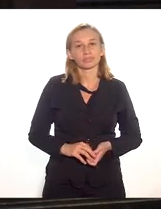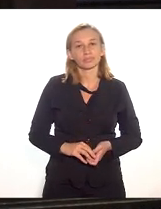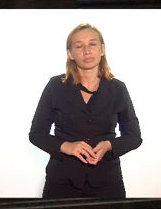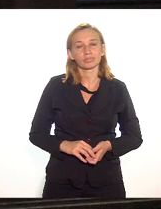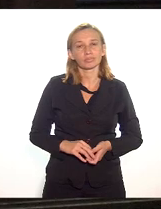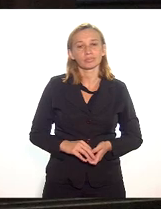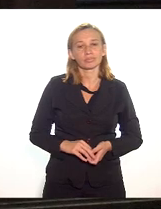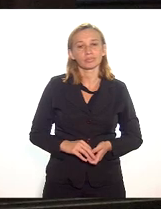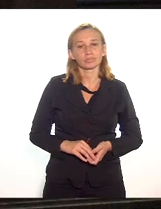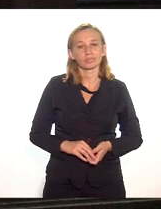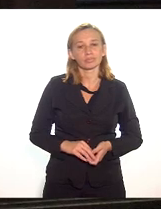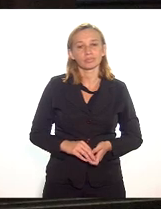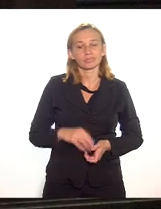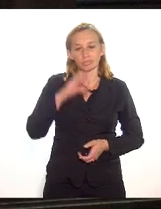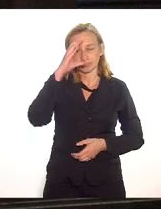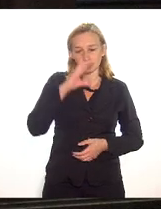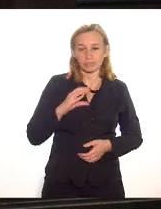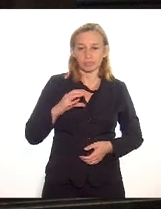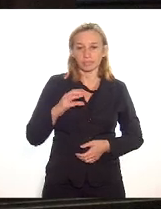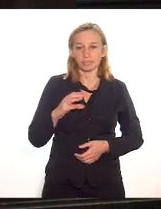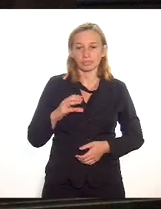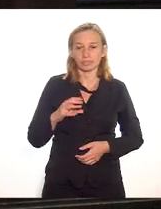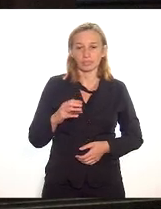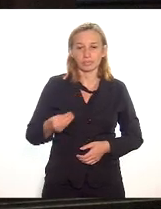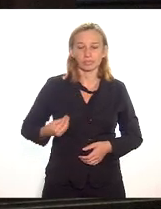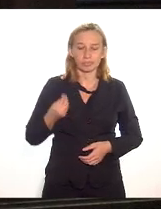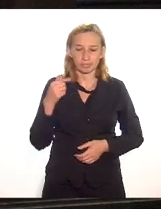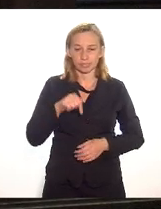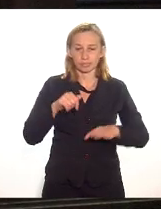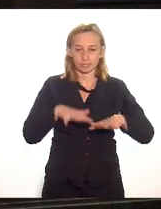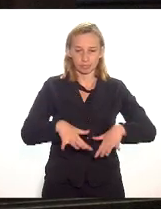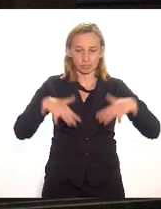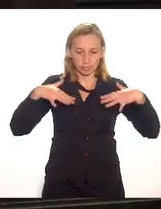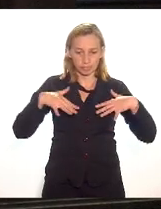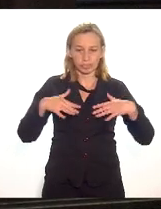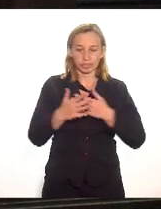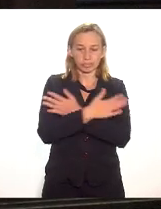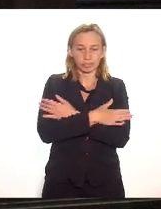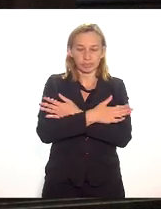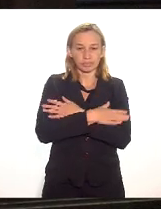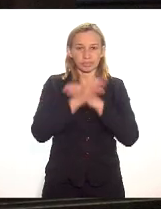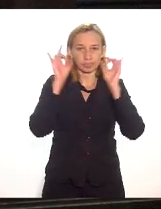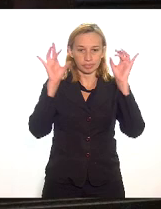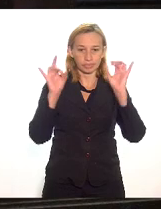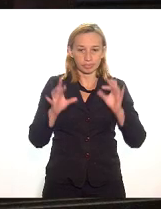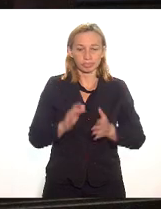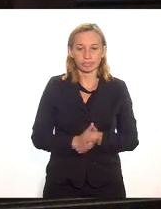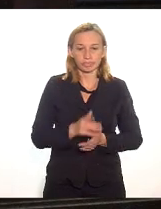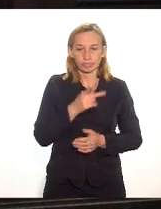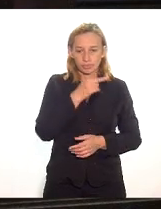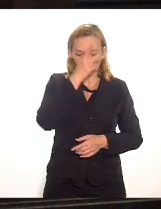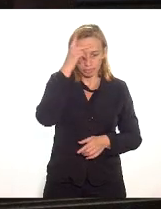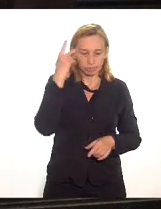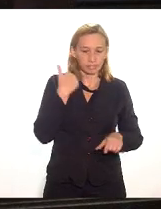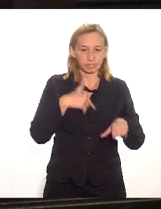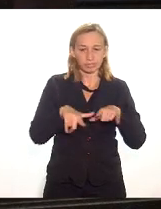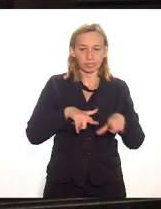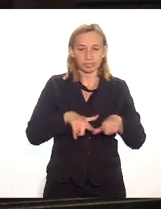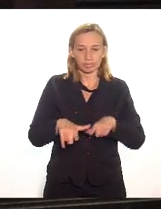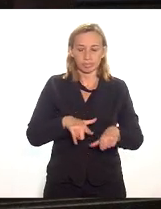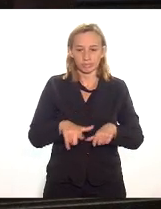cidadãos e cidadãs presentes aqui nas galerias, um abraço especial às trabalhadoras e os